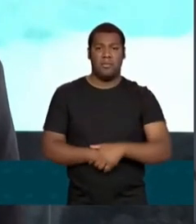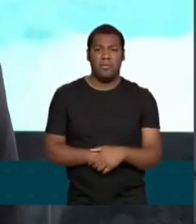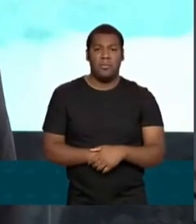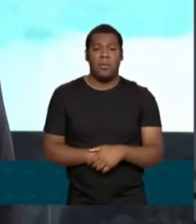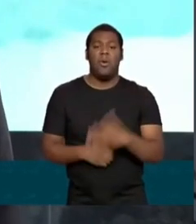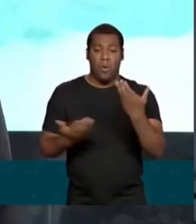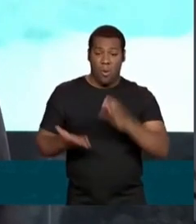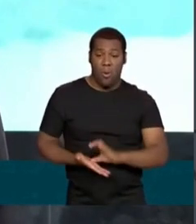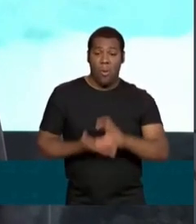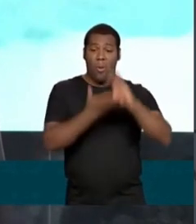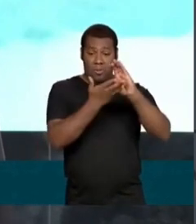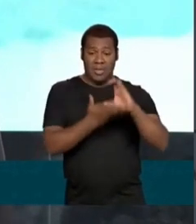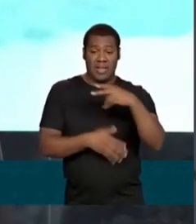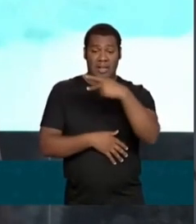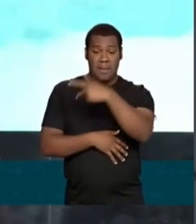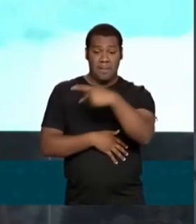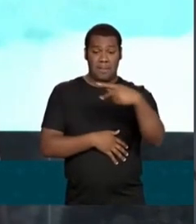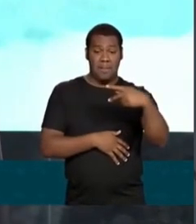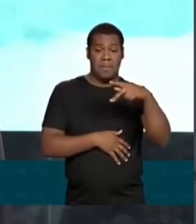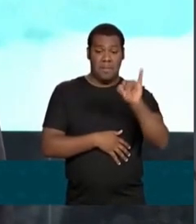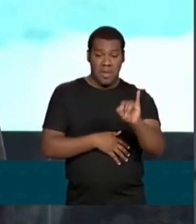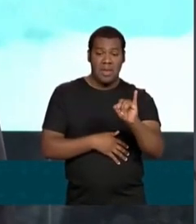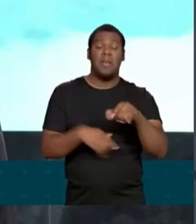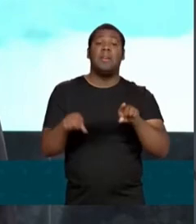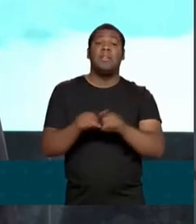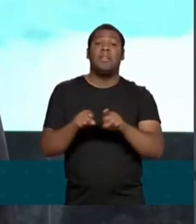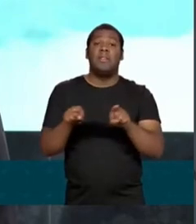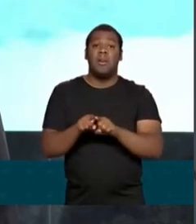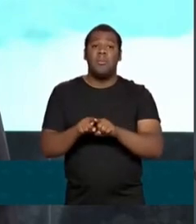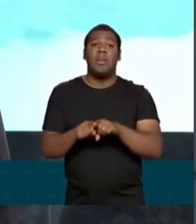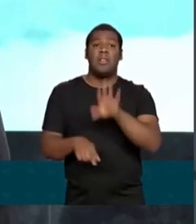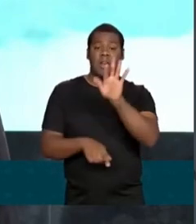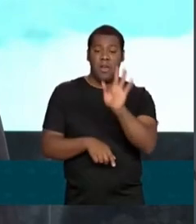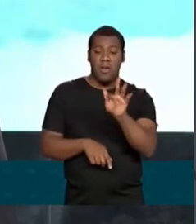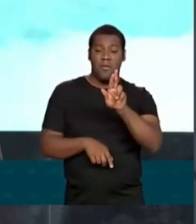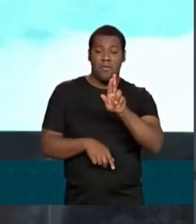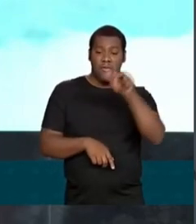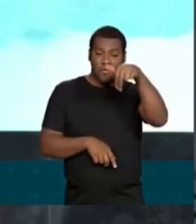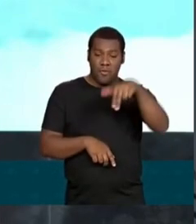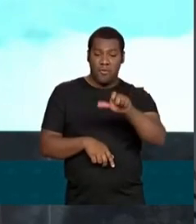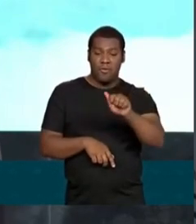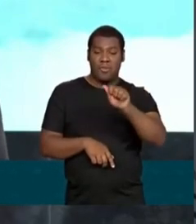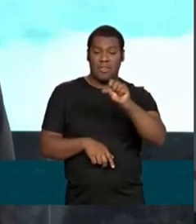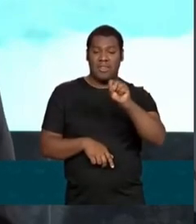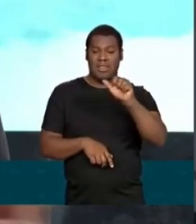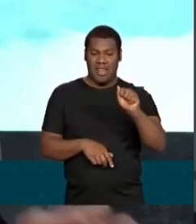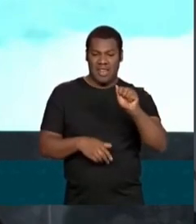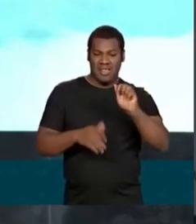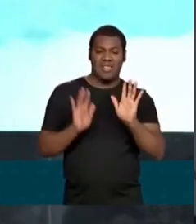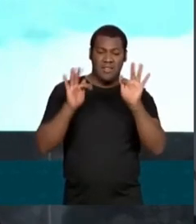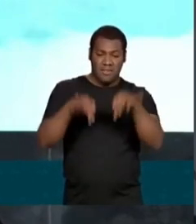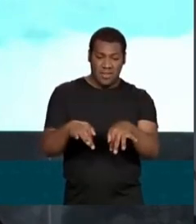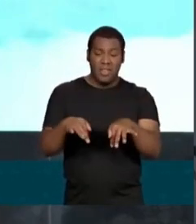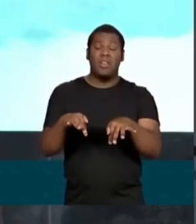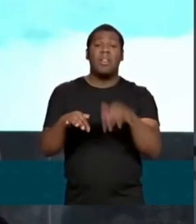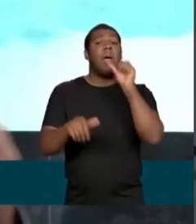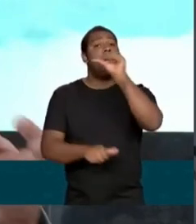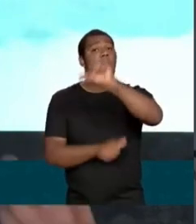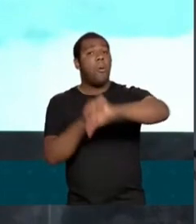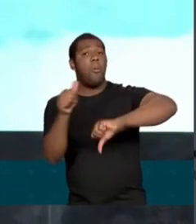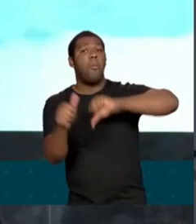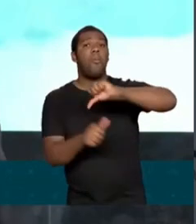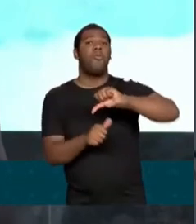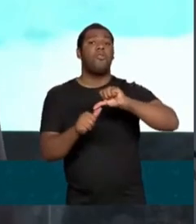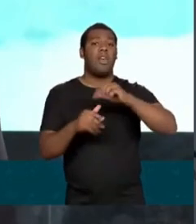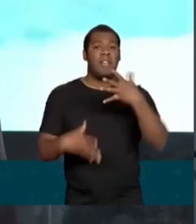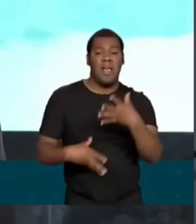o comitê do PPI como a extinção da Funasa pode ser transformadas em emendas